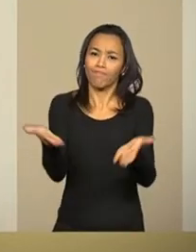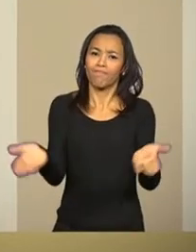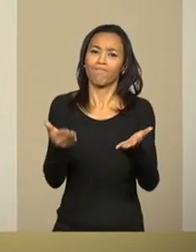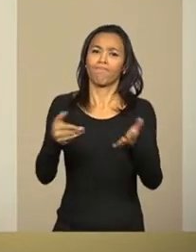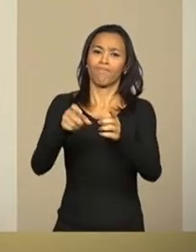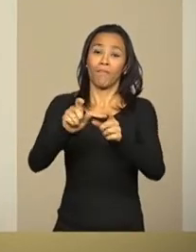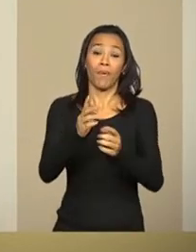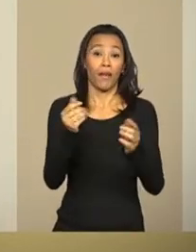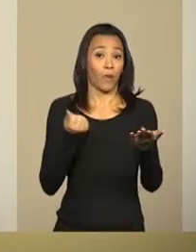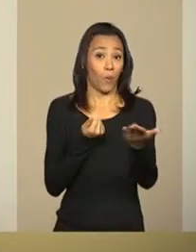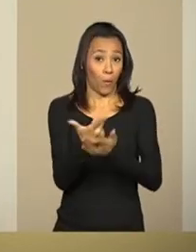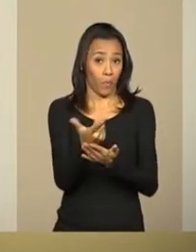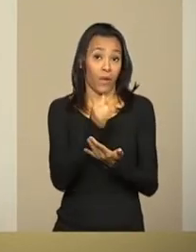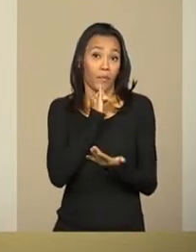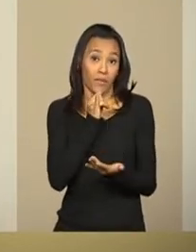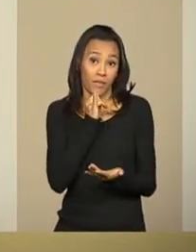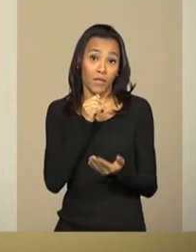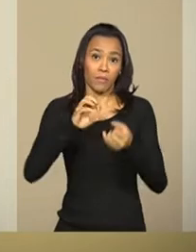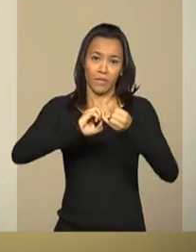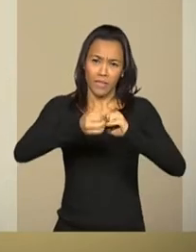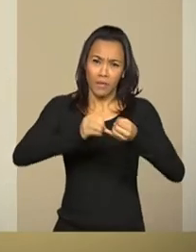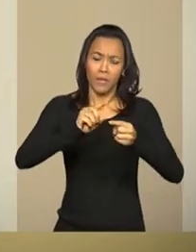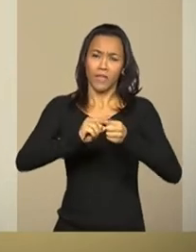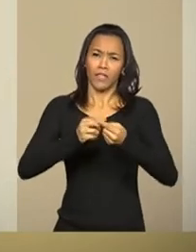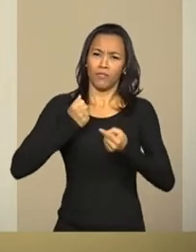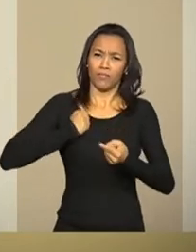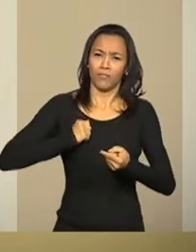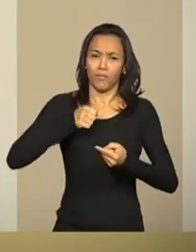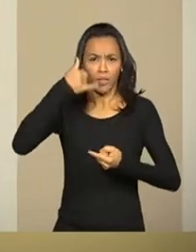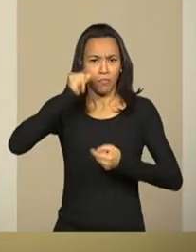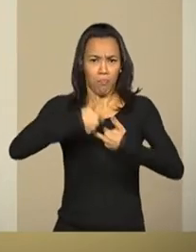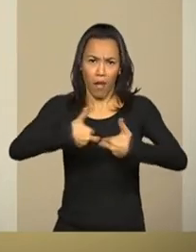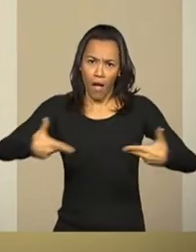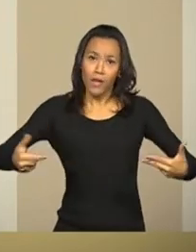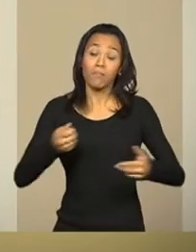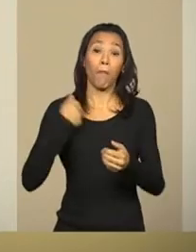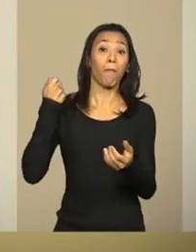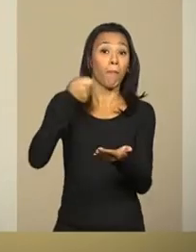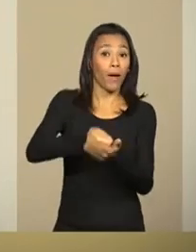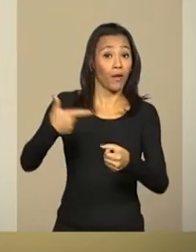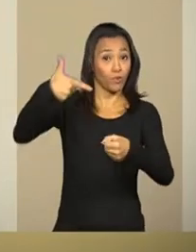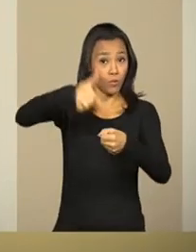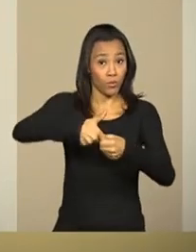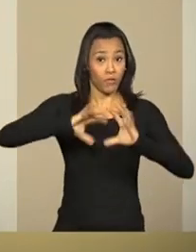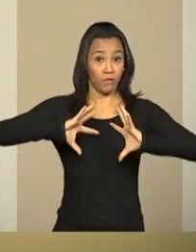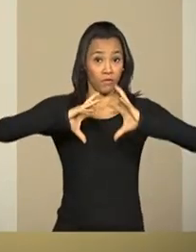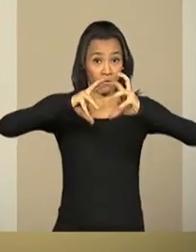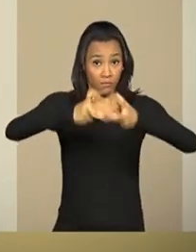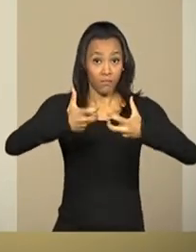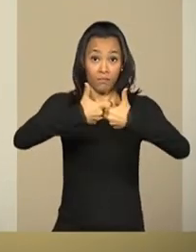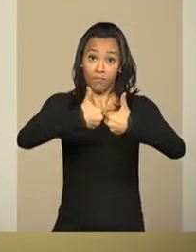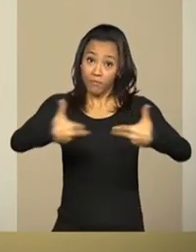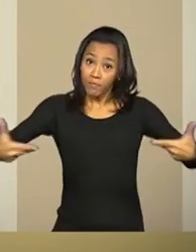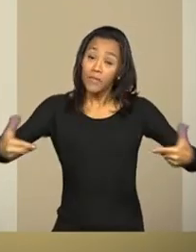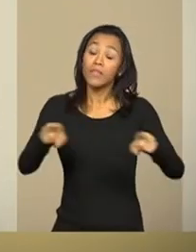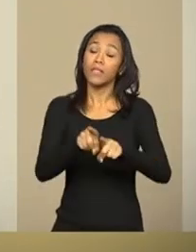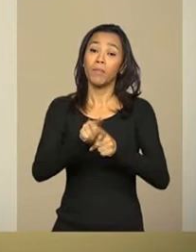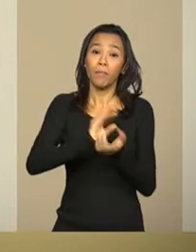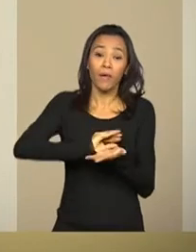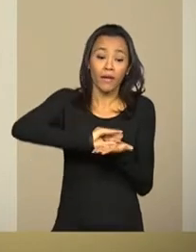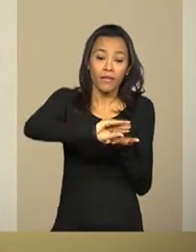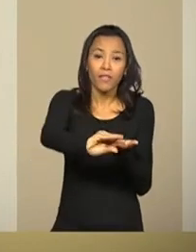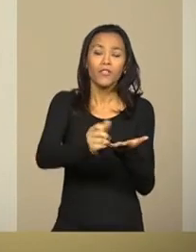para comprar, por exemplo, a semente, o adubo, para pagar o combustível das máquinas, também para investimento,